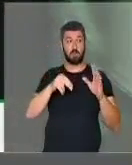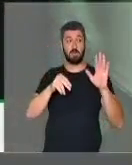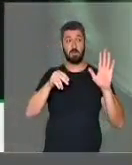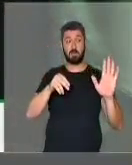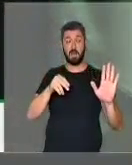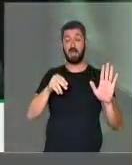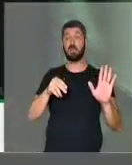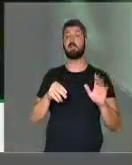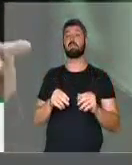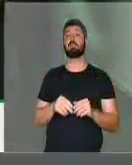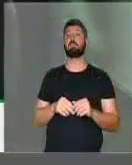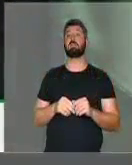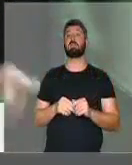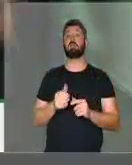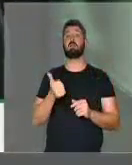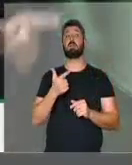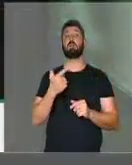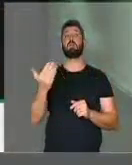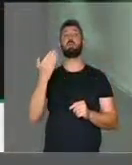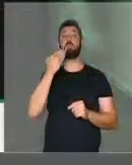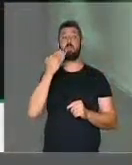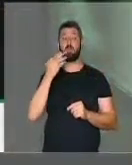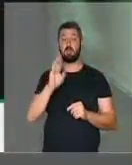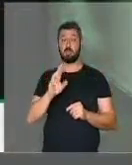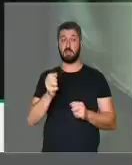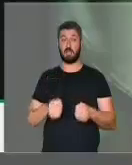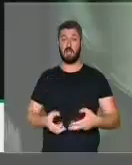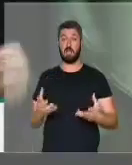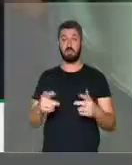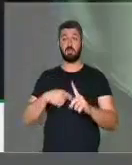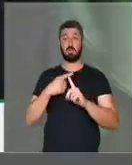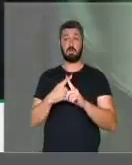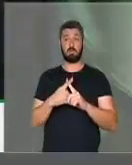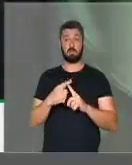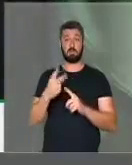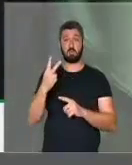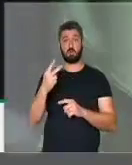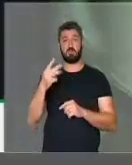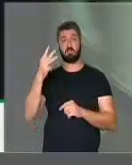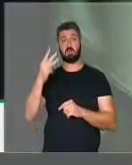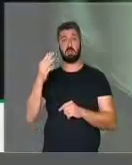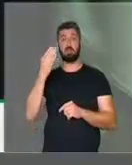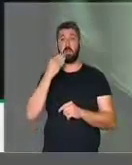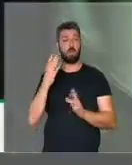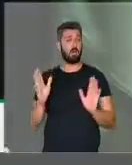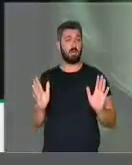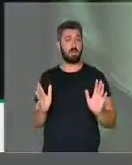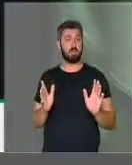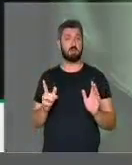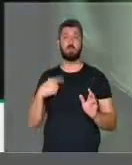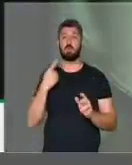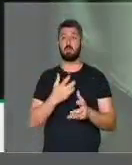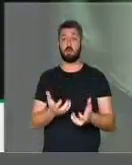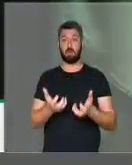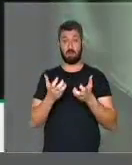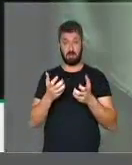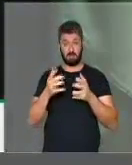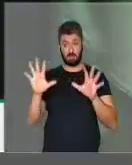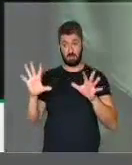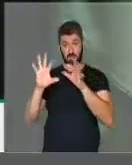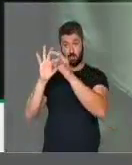se gastou aí 12 bilhões de reais. Vão gastar mais 2 ou 3 bilhões. O que a gente quer